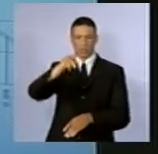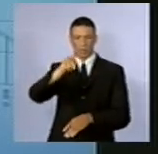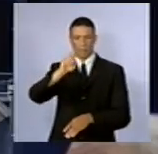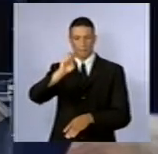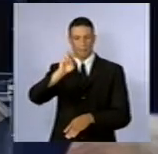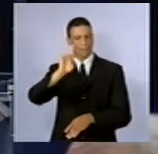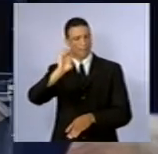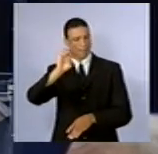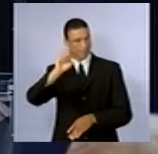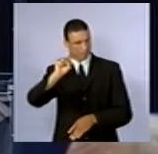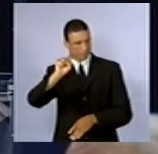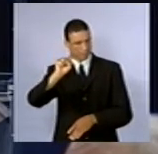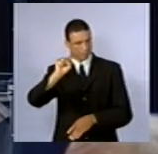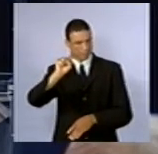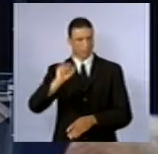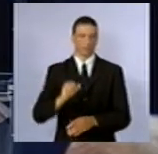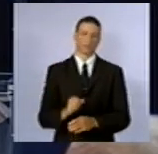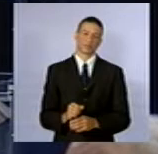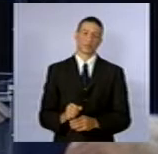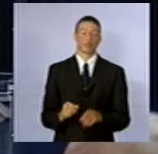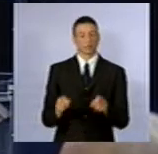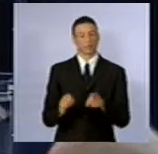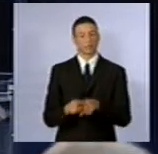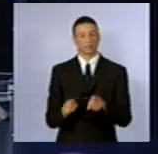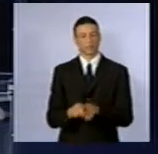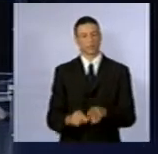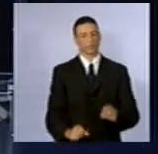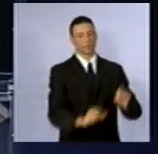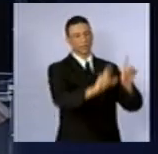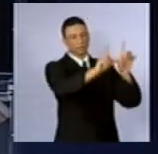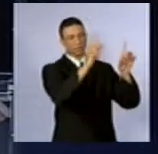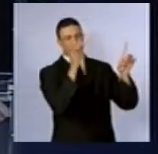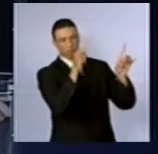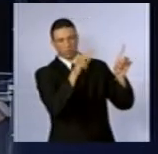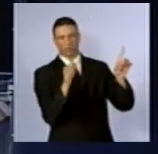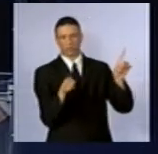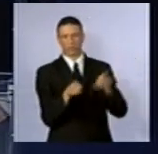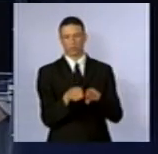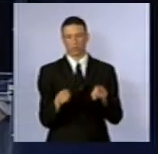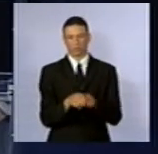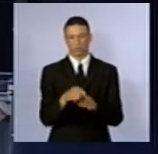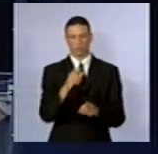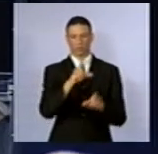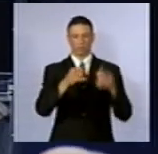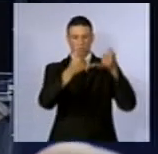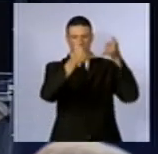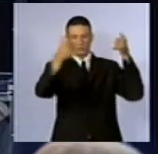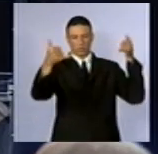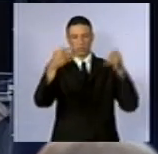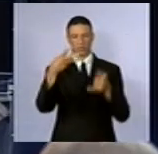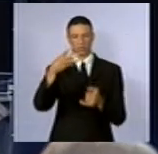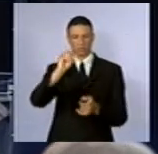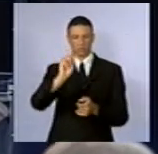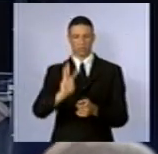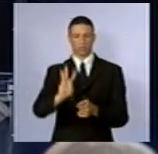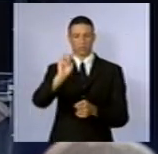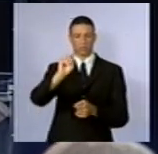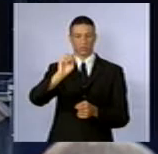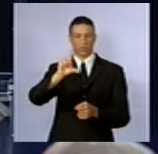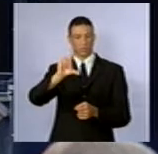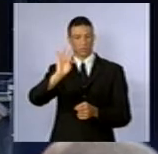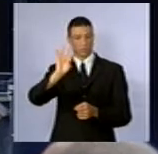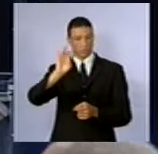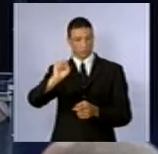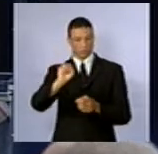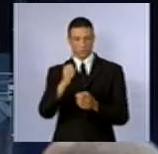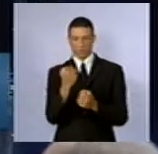certo? O mesmo pode ser observado para linhas de 230 mil volts, numa relação menor, porque são linhas de potência diferente.